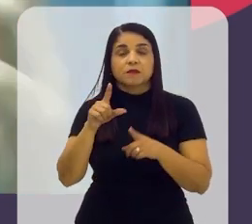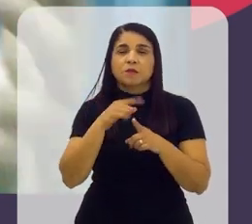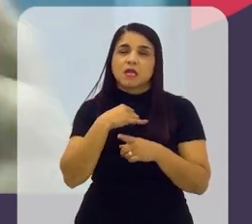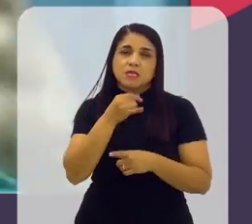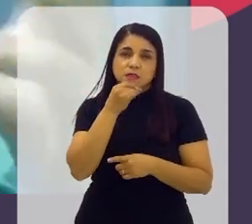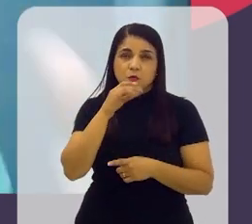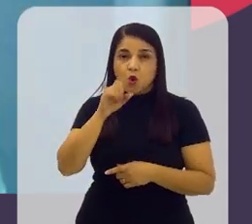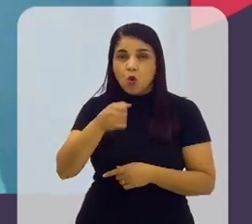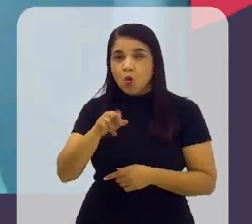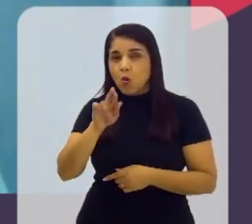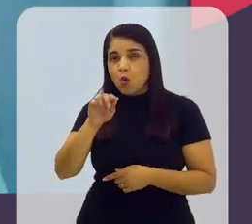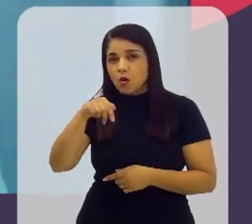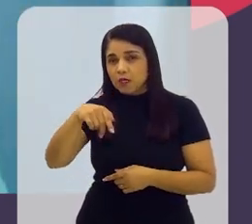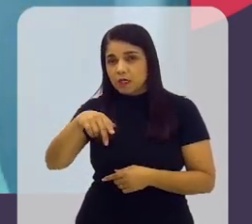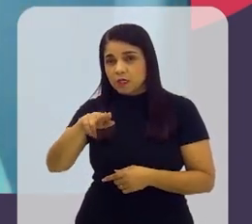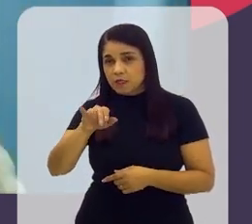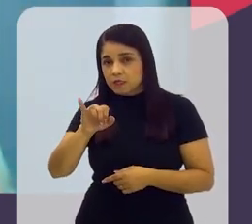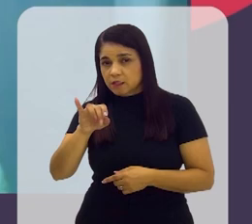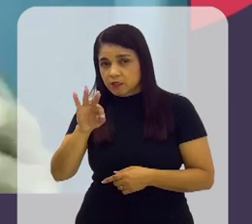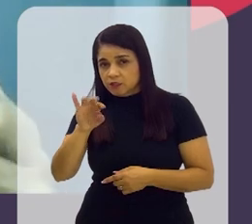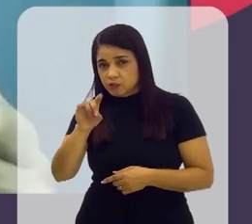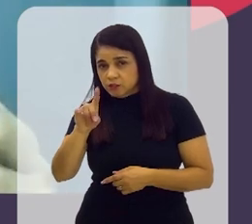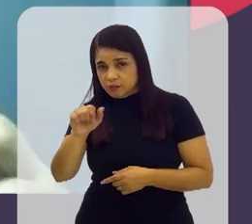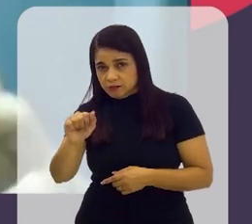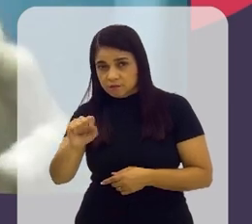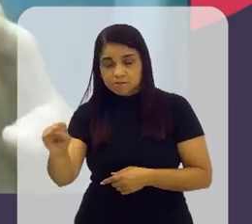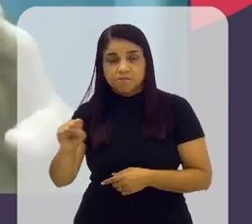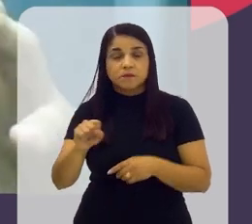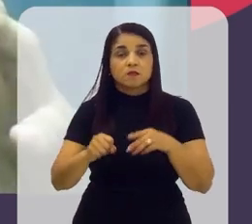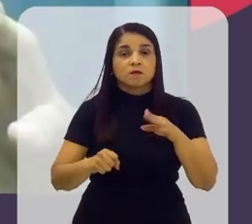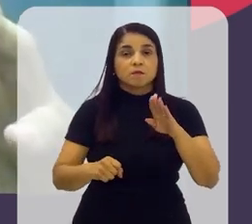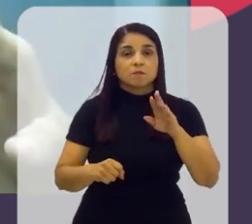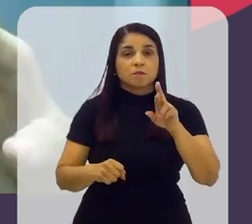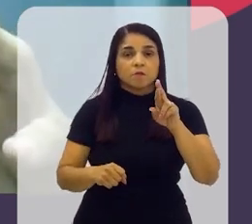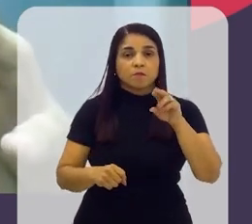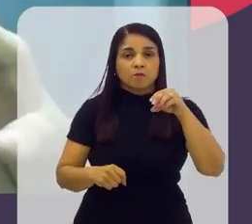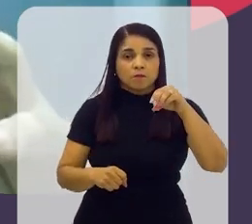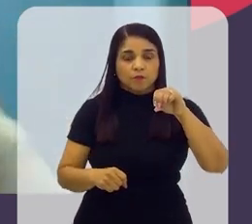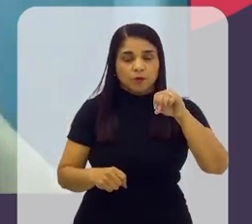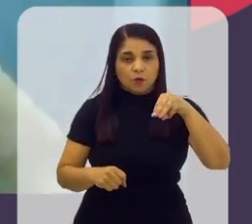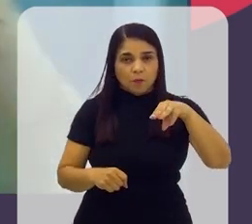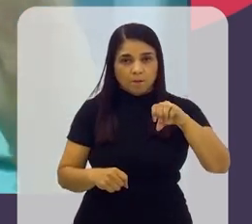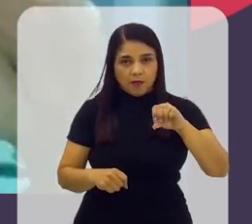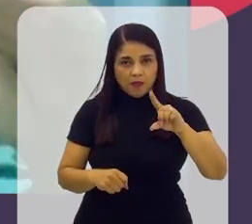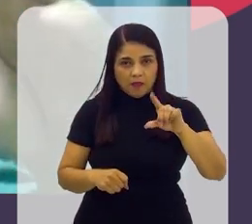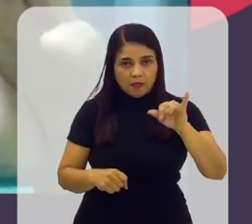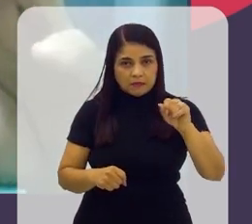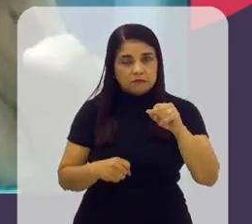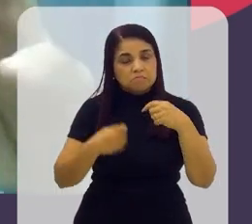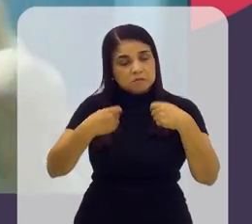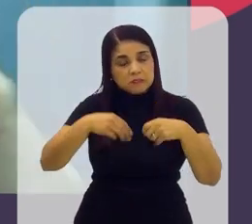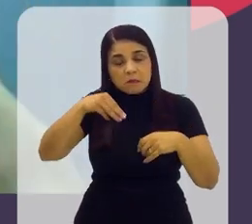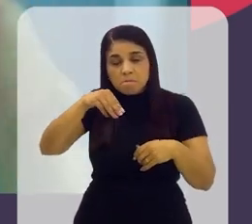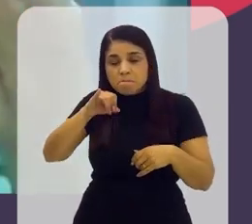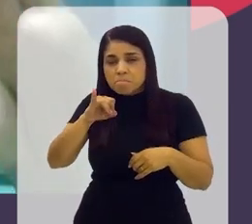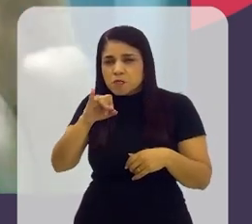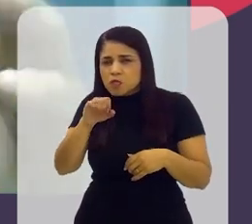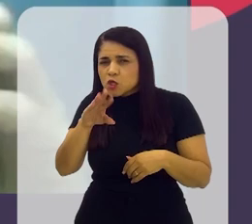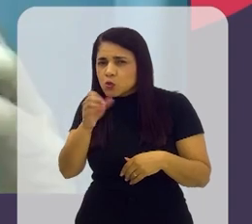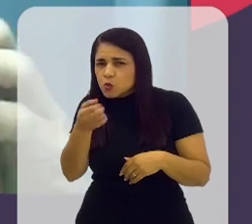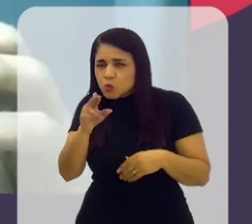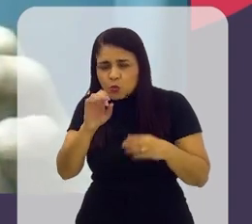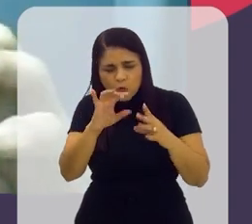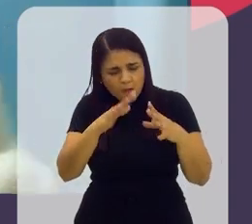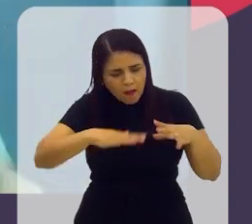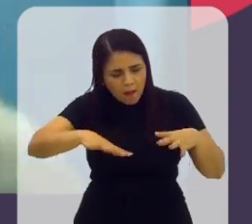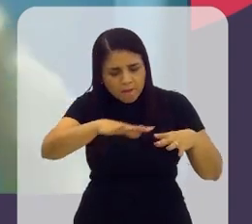As orquídeas e as bromélias, por exemplo, elas Sim. dependem de um micro ambiente